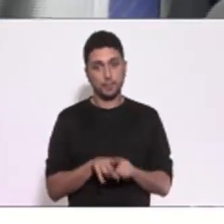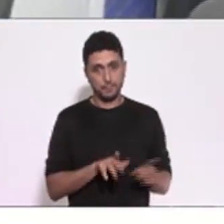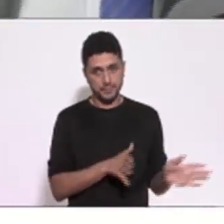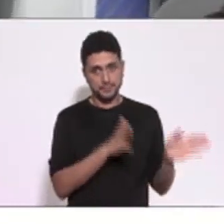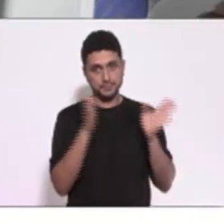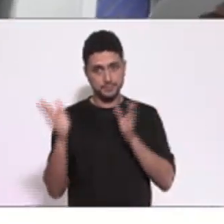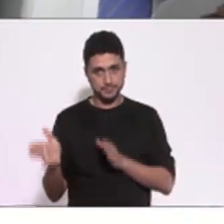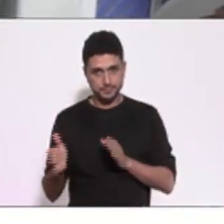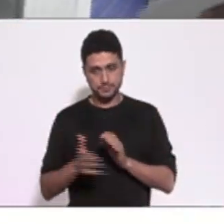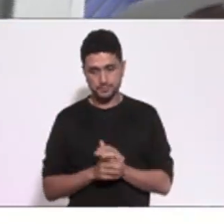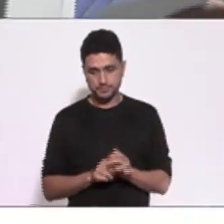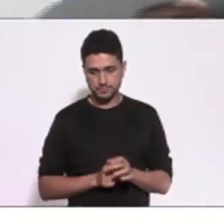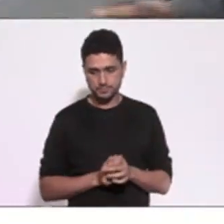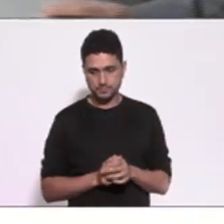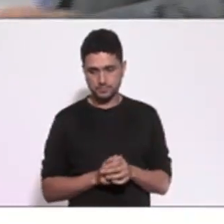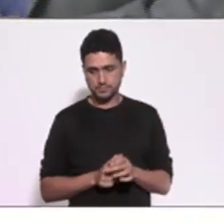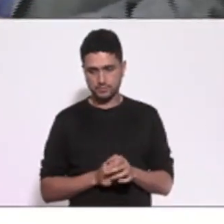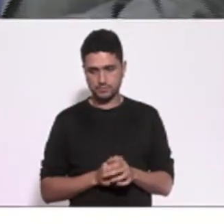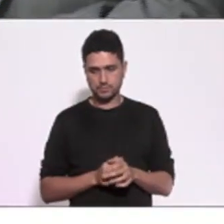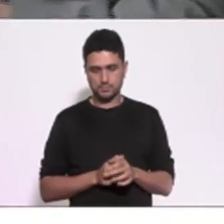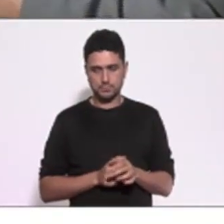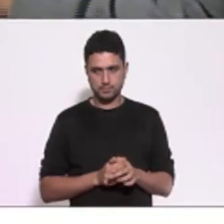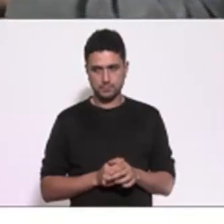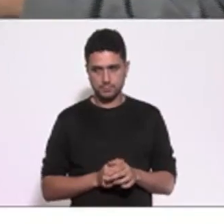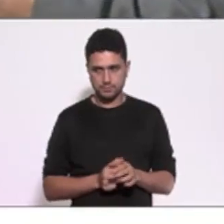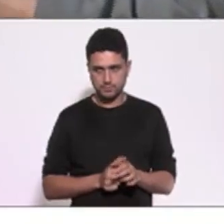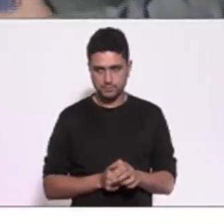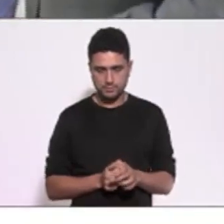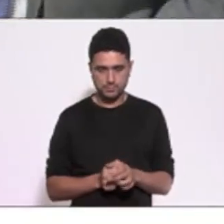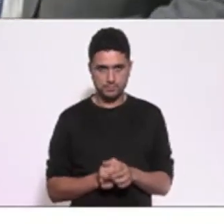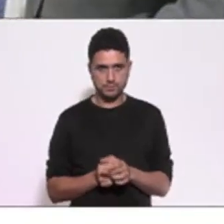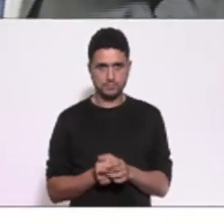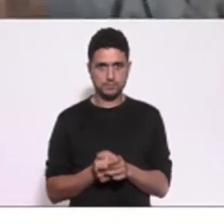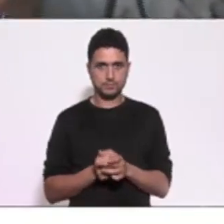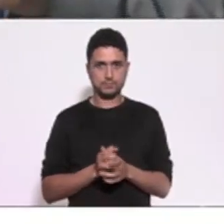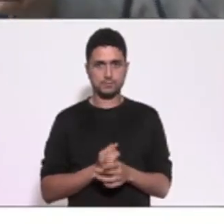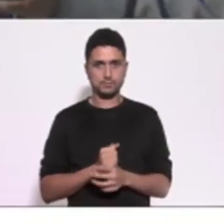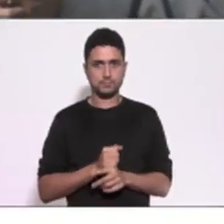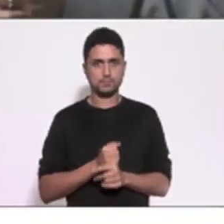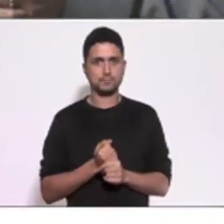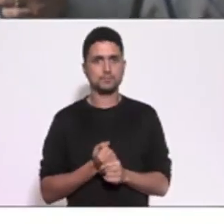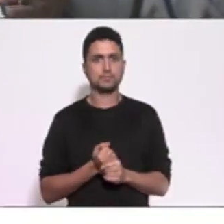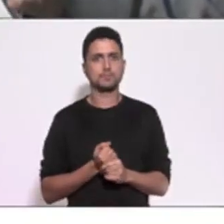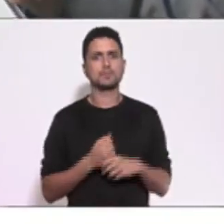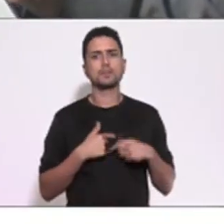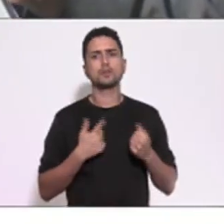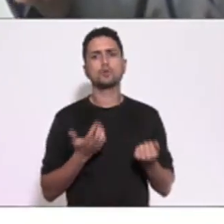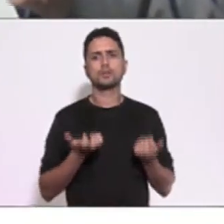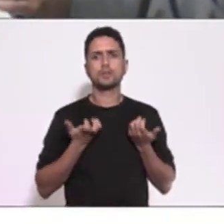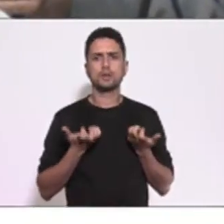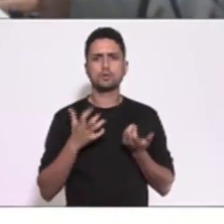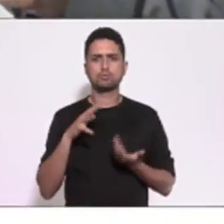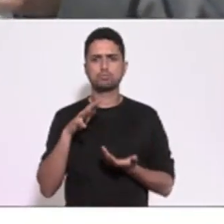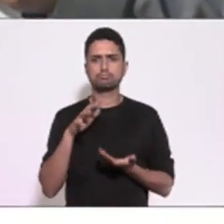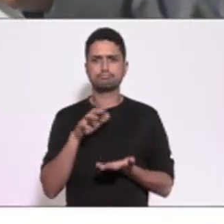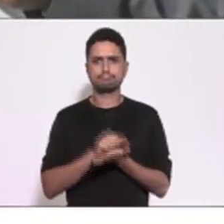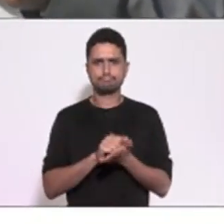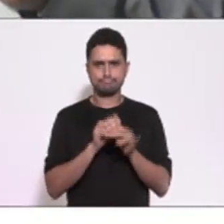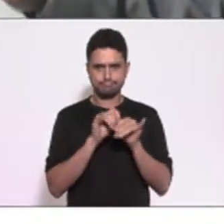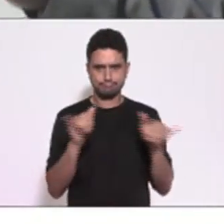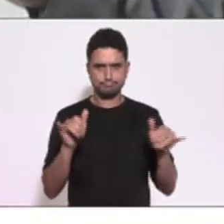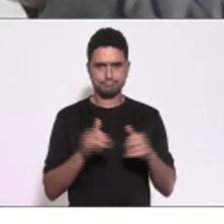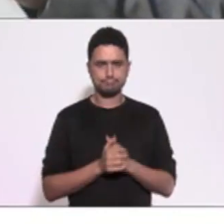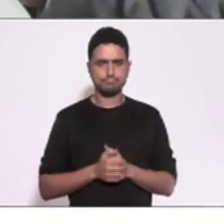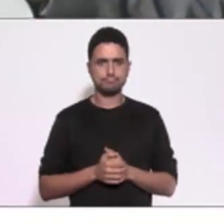presidente, eu quero deixar registrado aqui, com muita vênia e respeito aos meus pares,